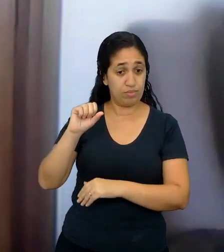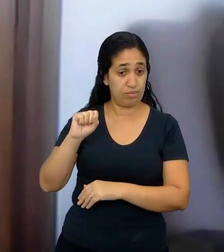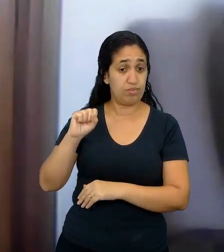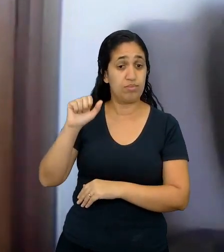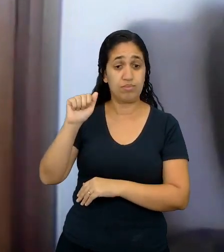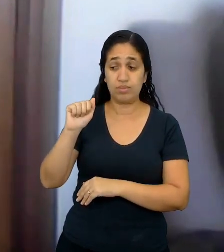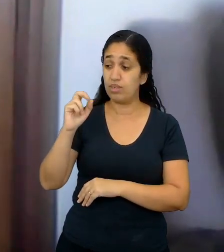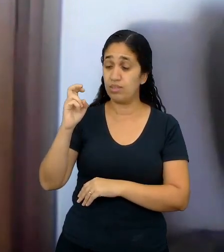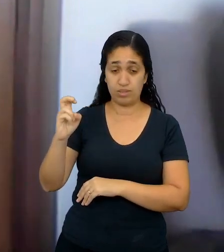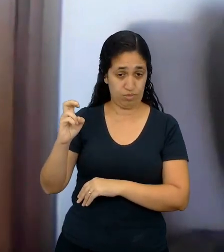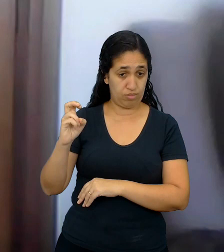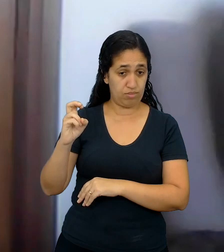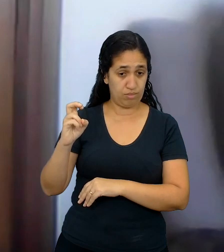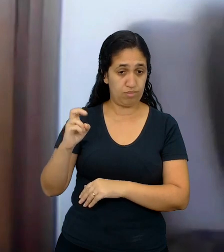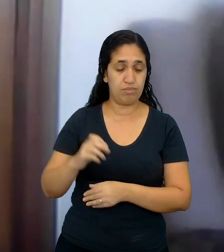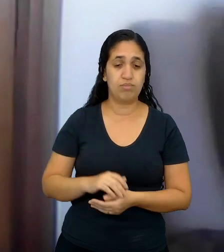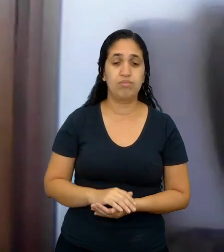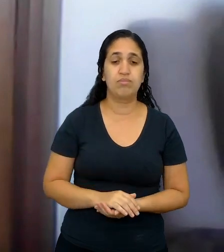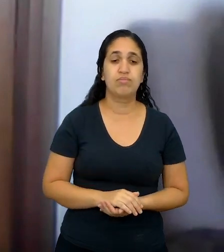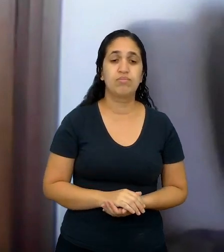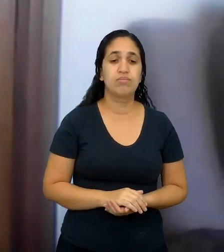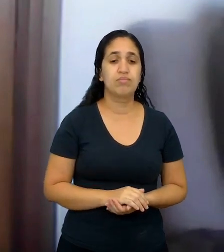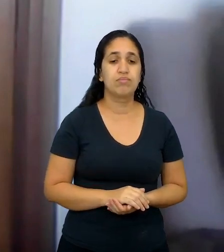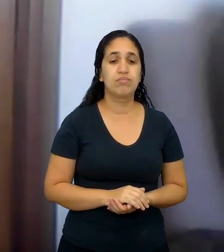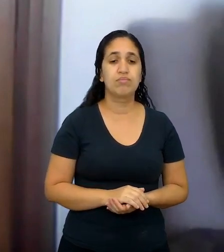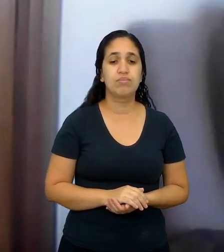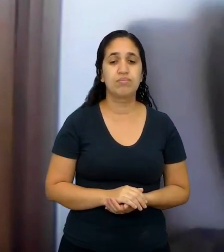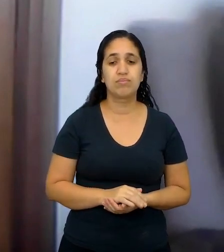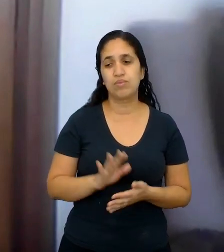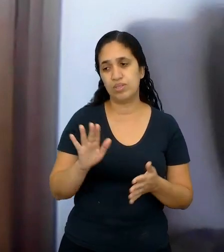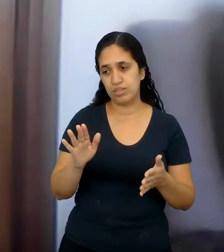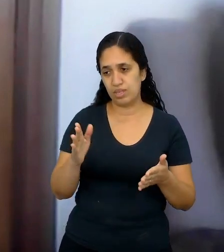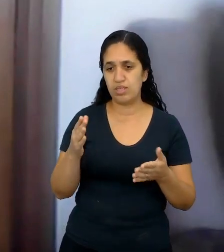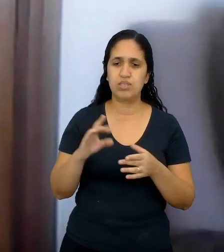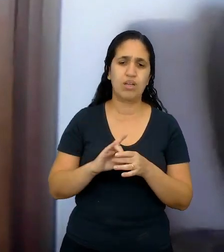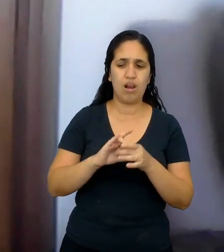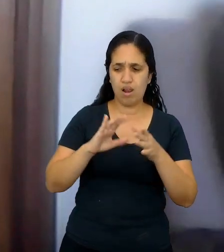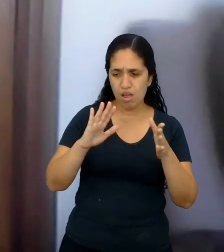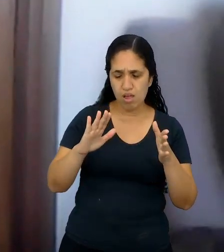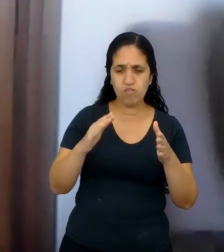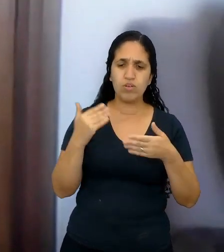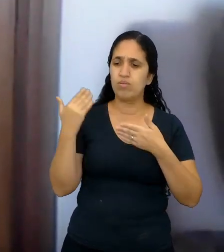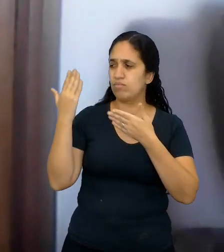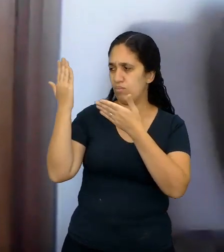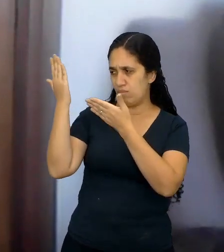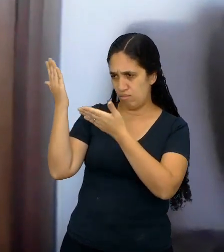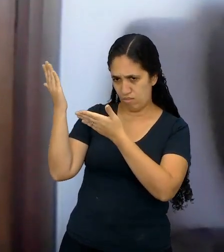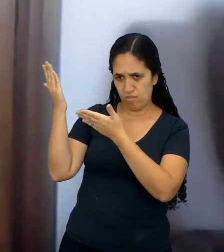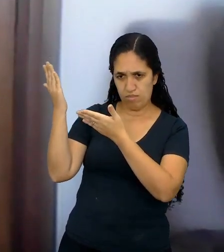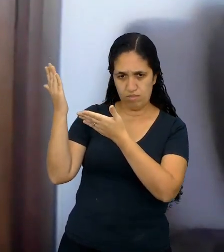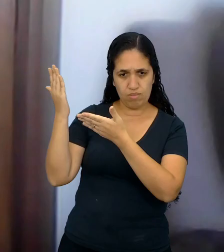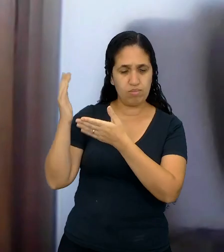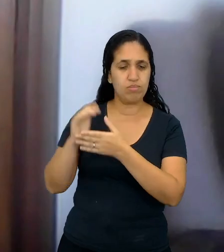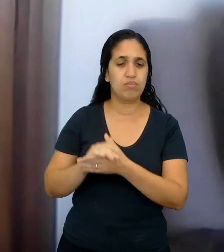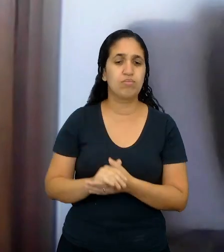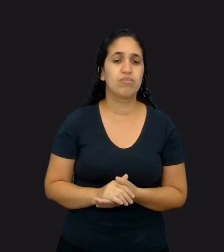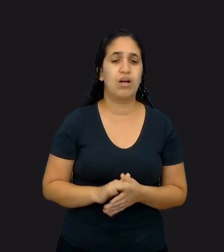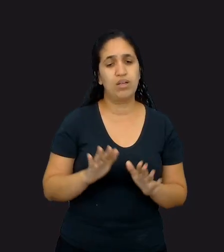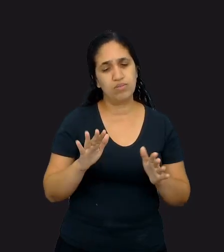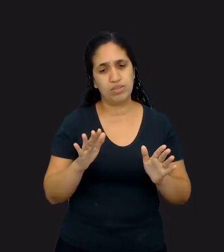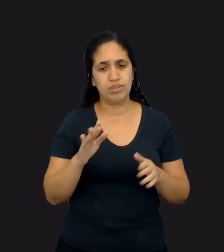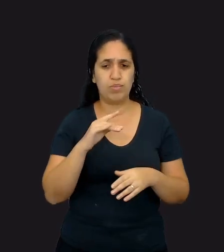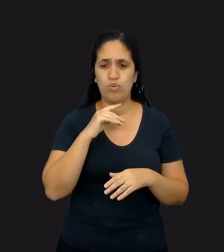certo? Nós vamos colocar aqui, vocês me permitem, que depois quase a gente não